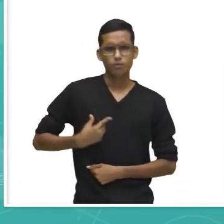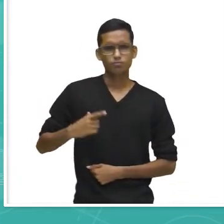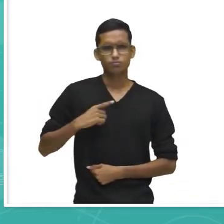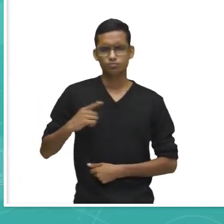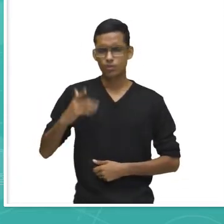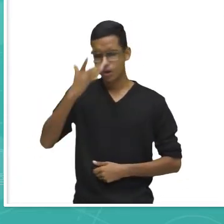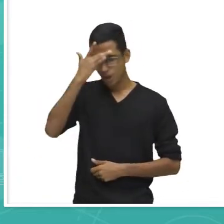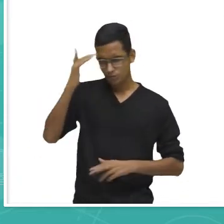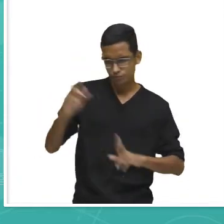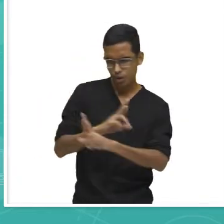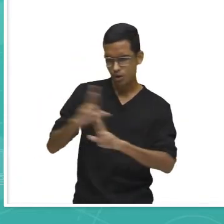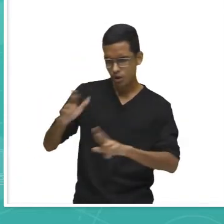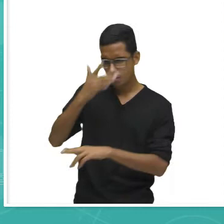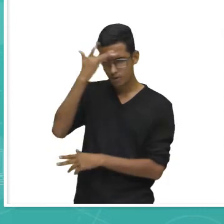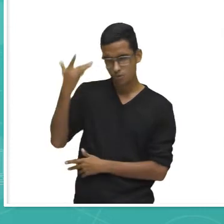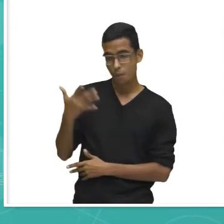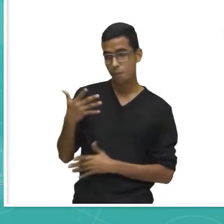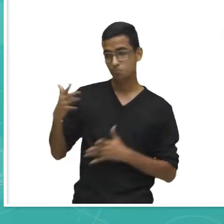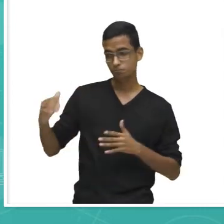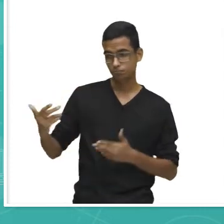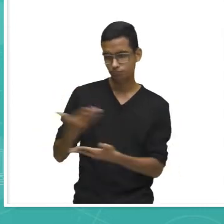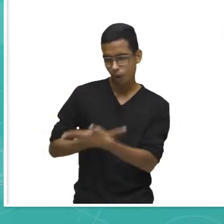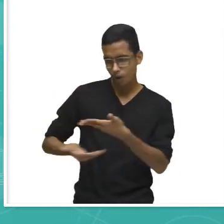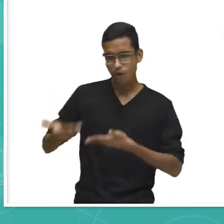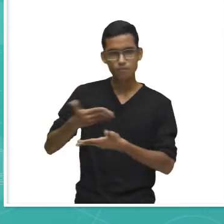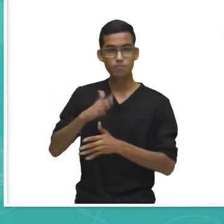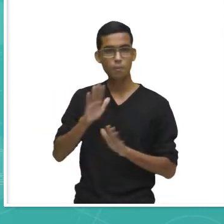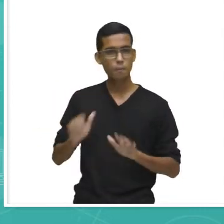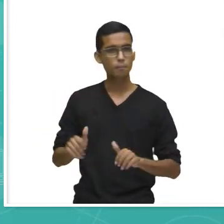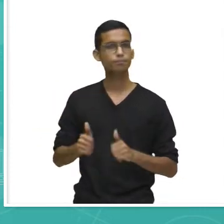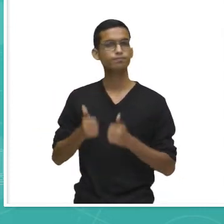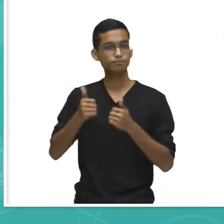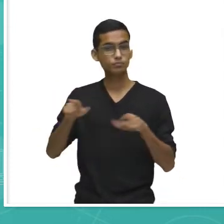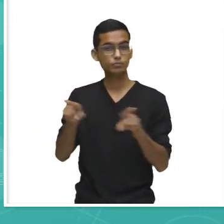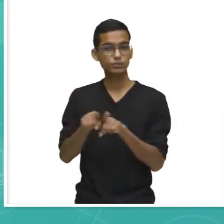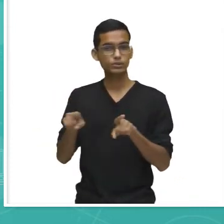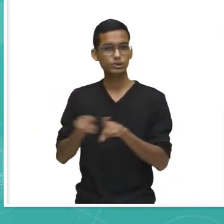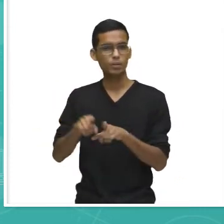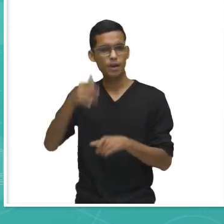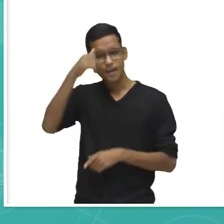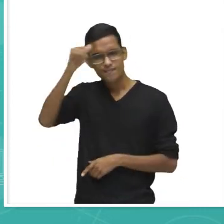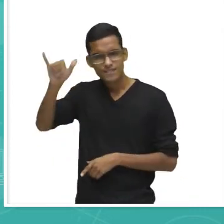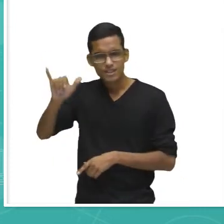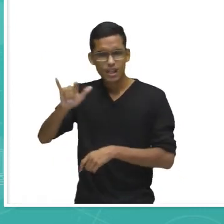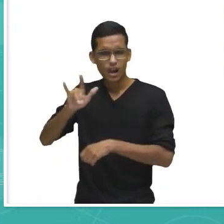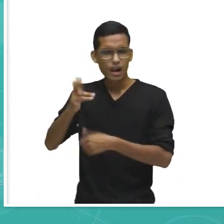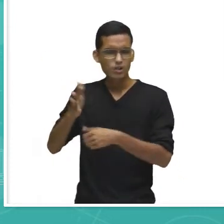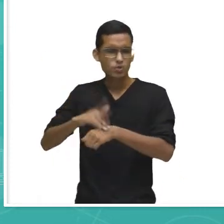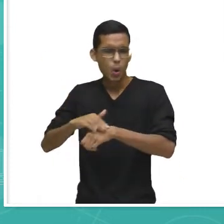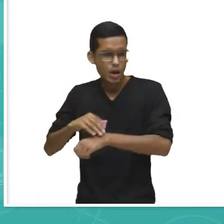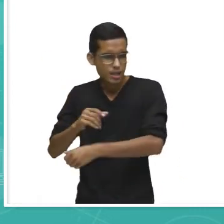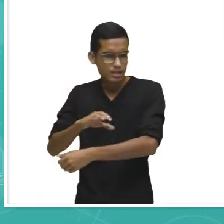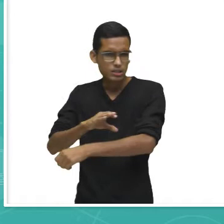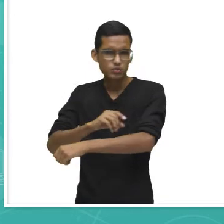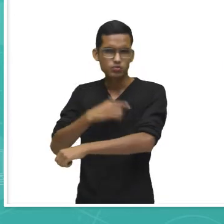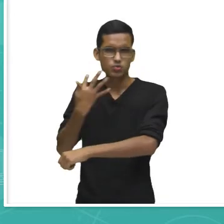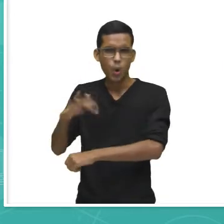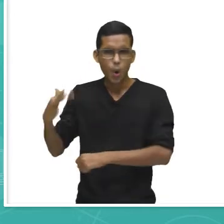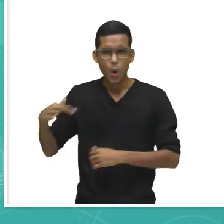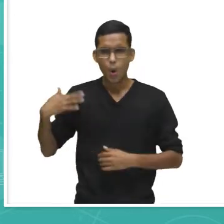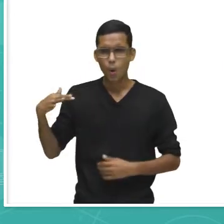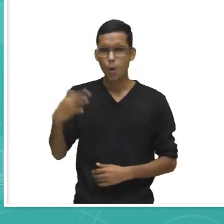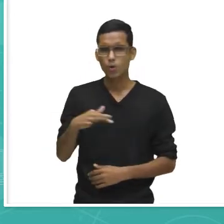e evitar lesões dos funcionários por esforço repetitivo e algumas doenças ocupacionais.